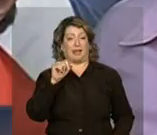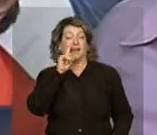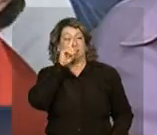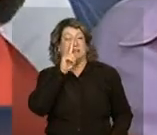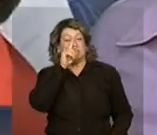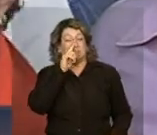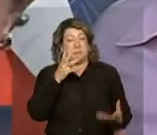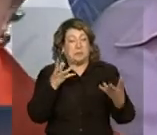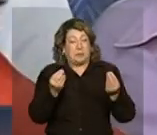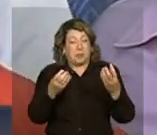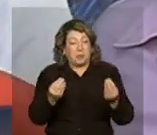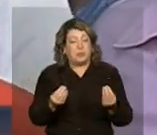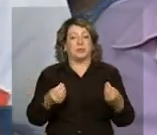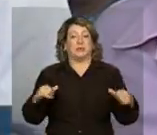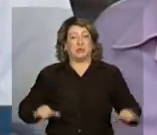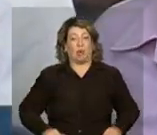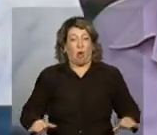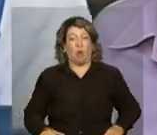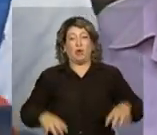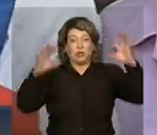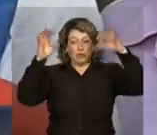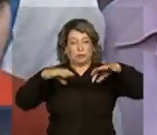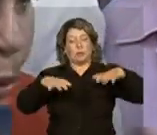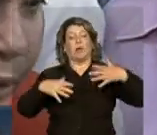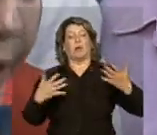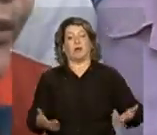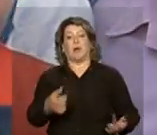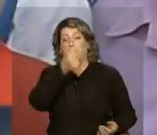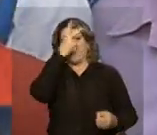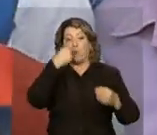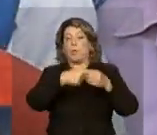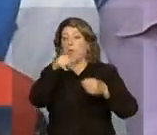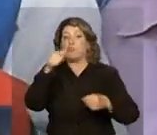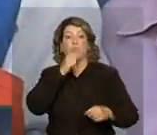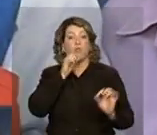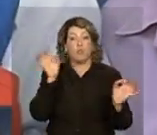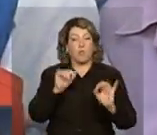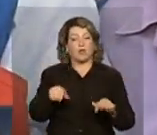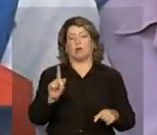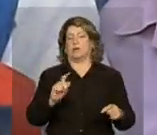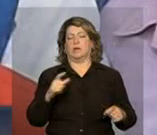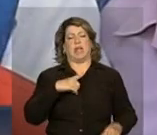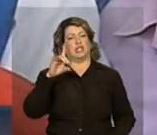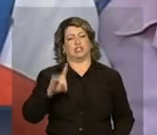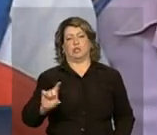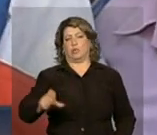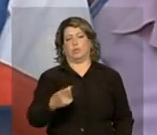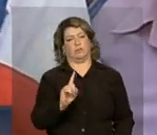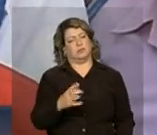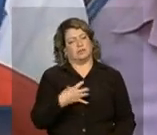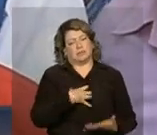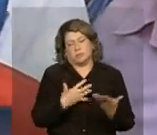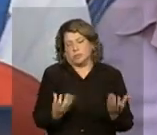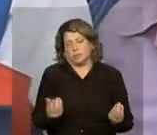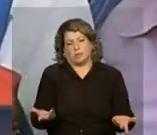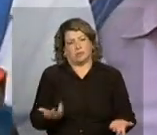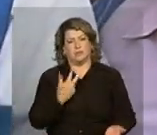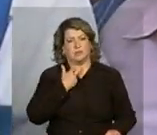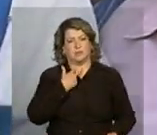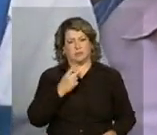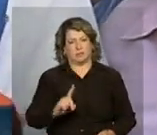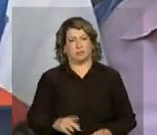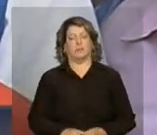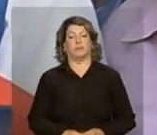emergência, estado de calamidade, sofrendo com a chuva. O município que não teve isso não tem direito. Sinto muito. Sinto